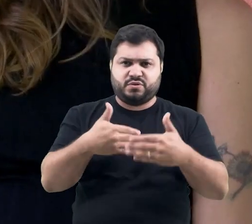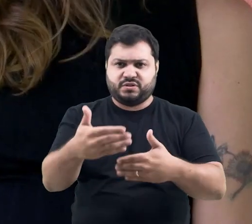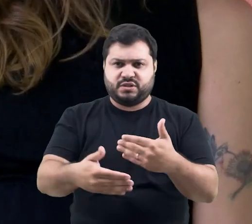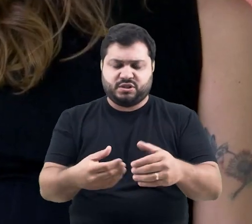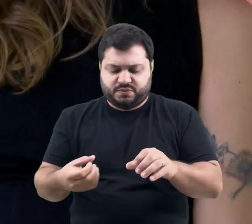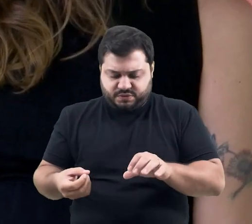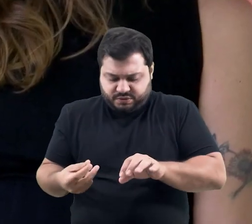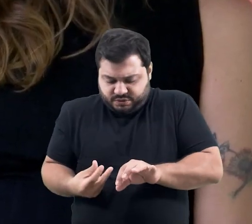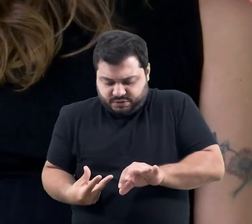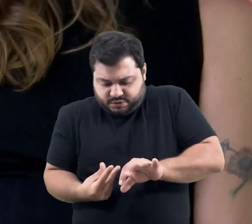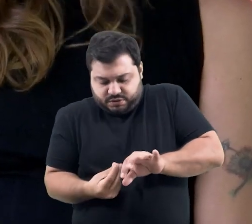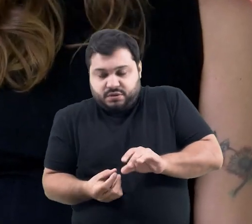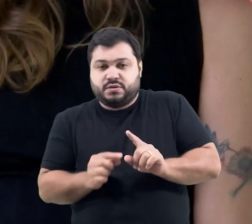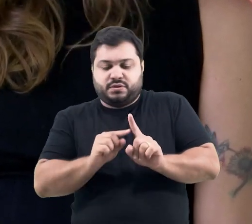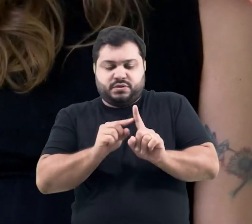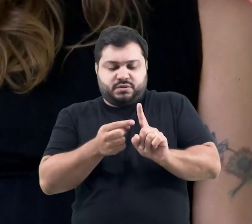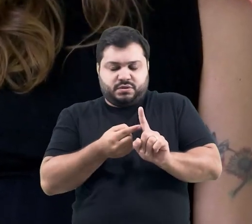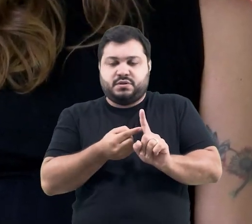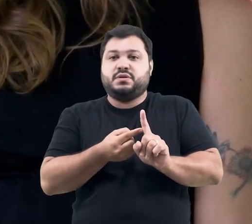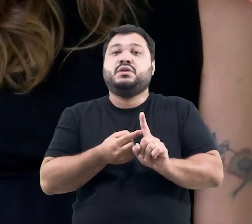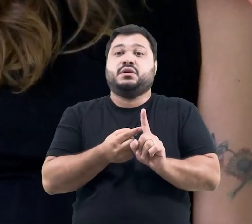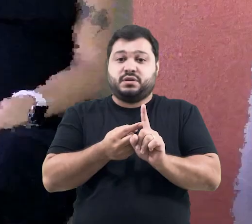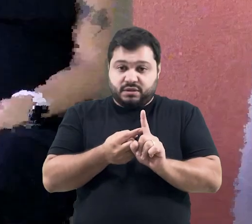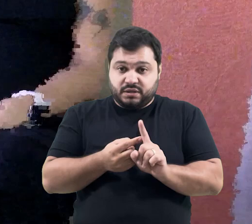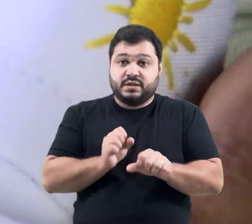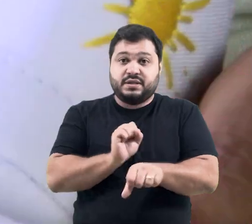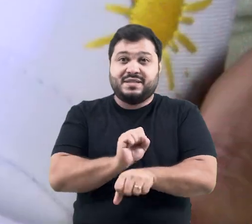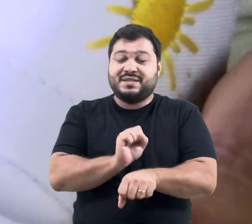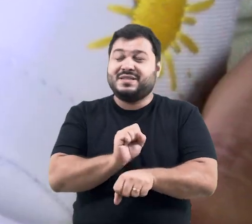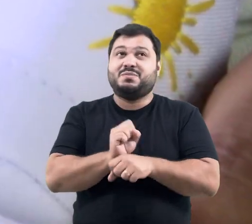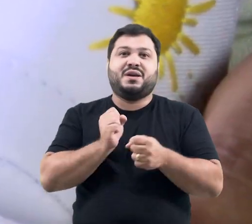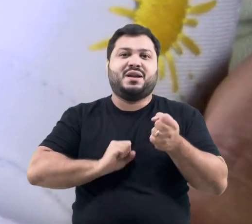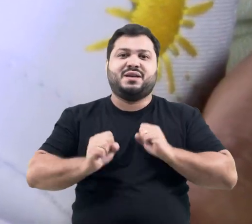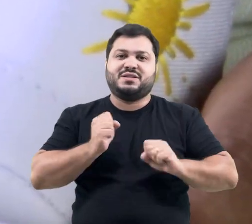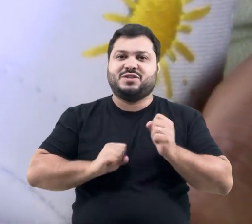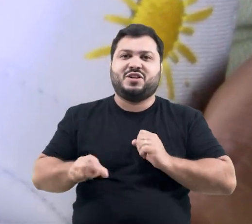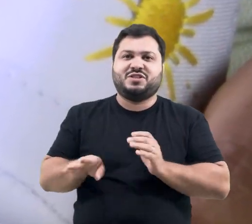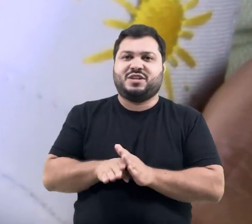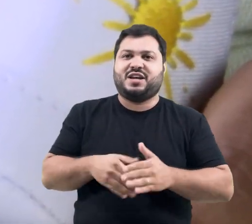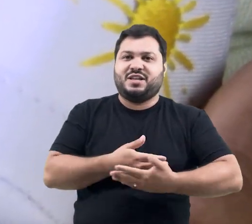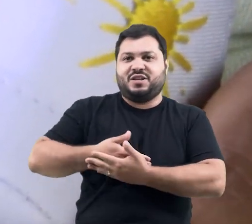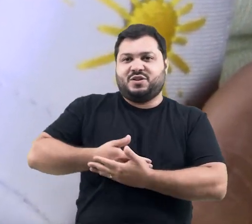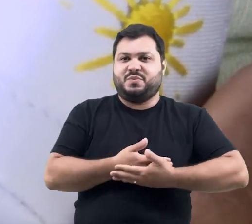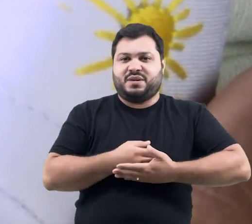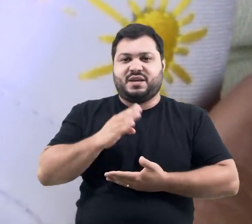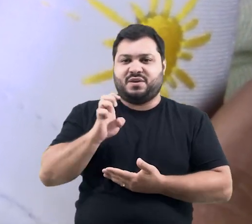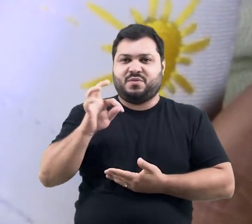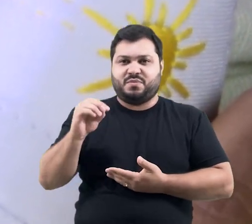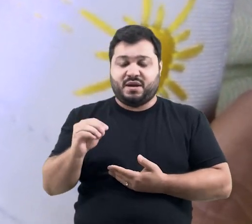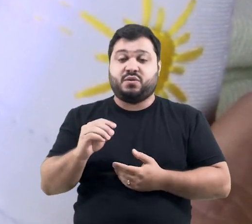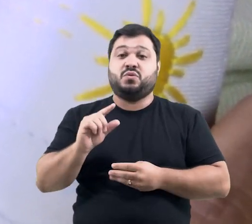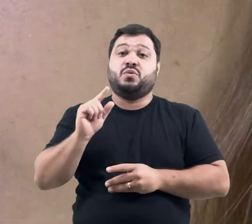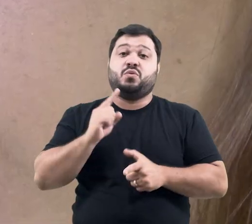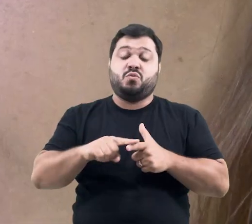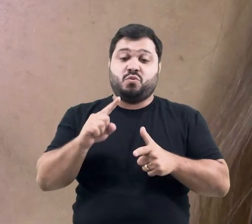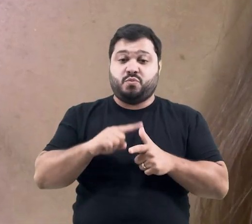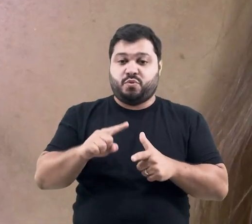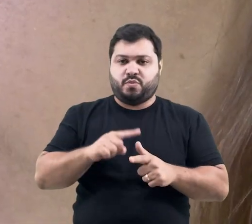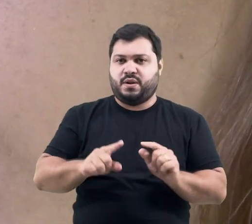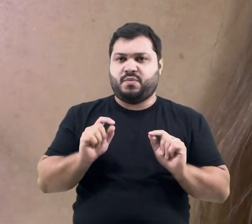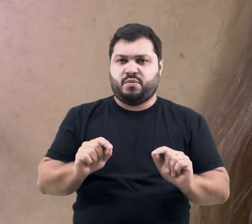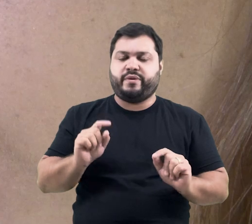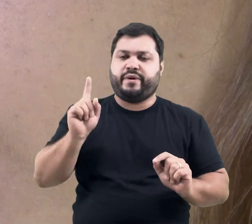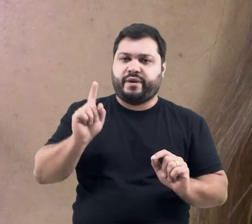fizeram o procedimento de fertilização in vitro e aguardam ansiosas a chegada do pequeno Bento. O